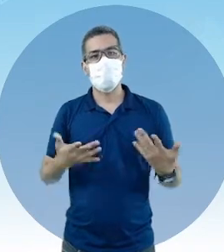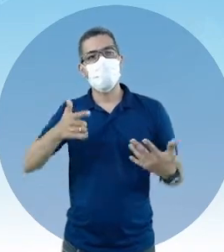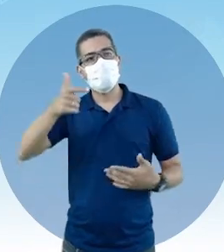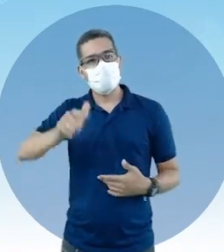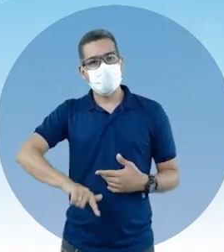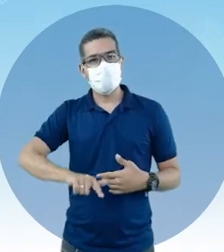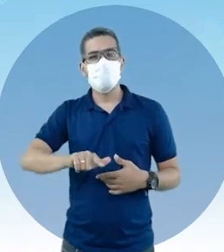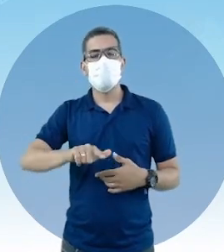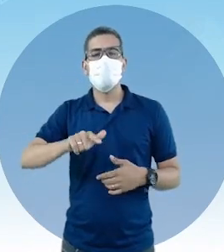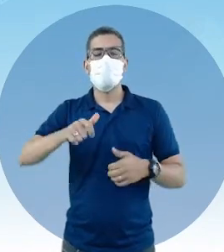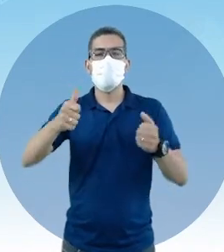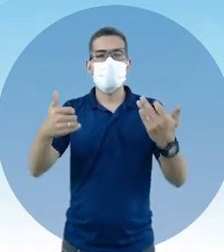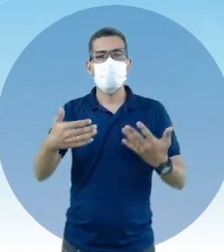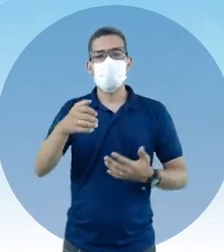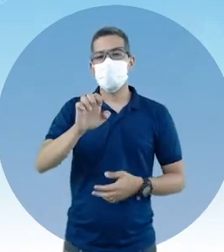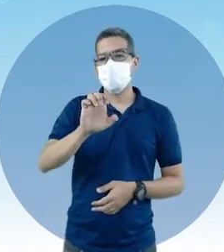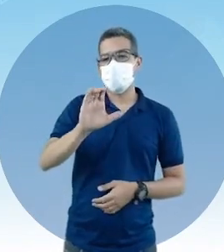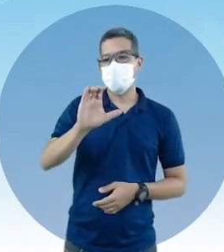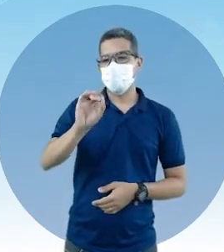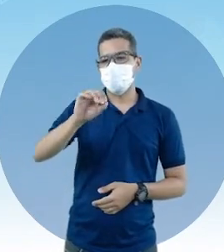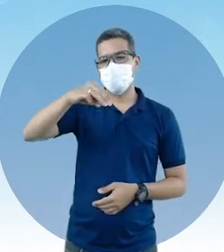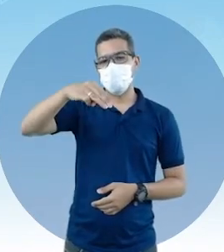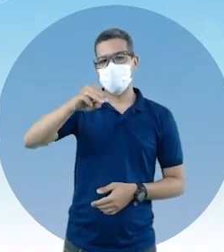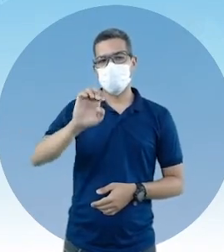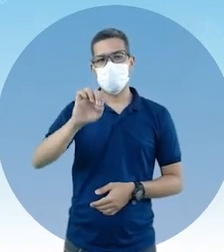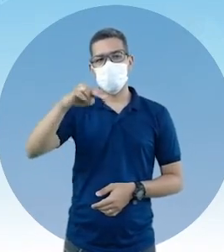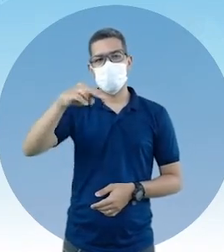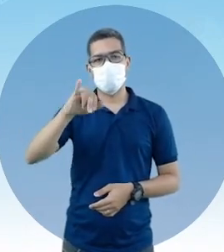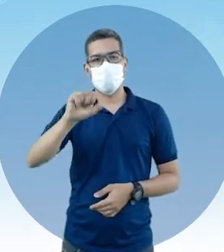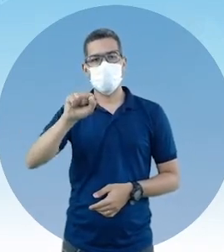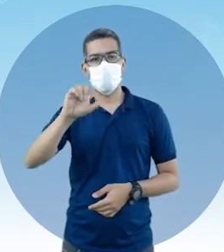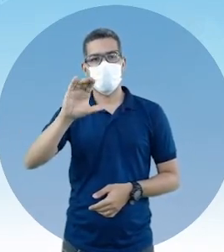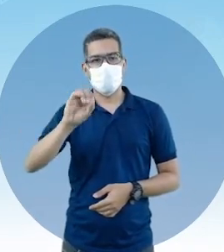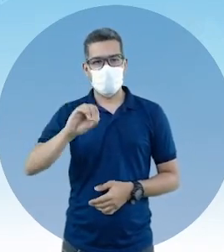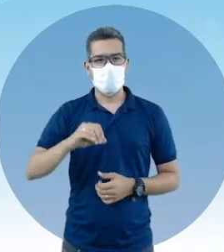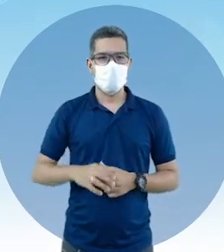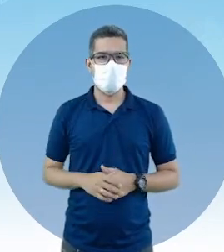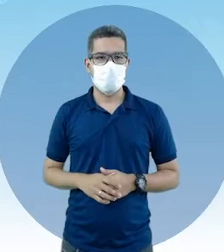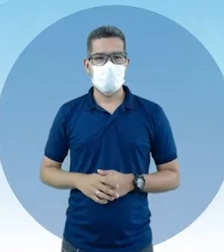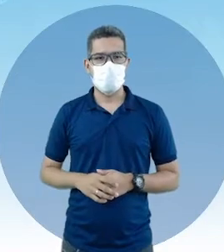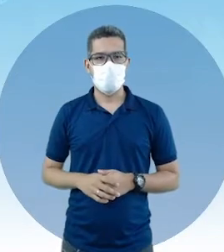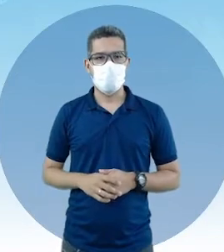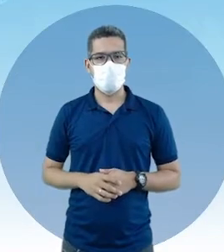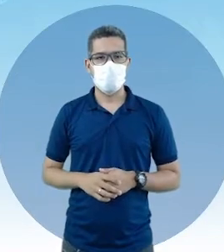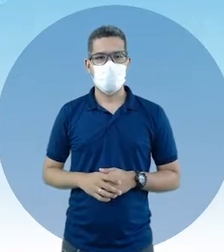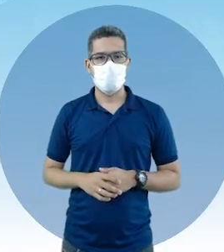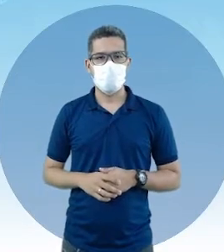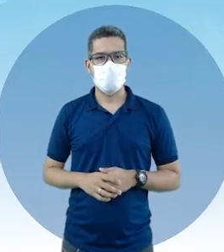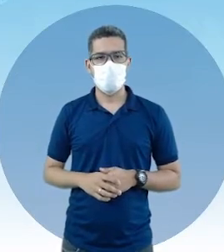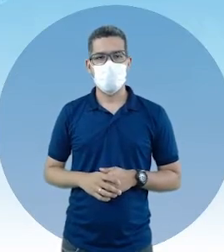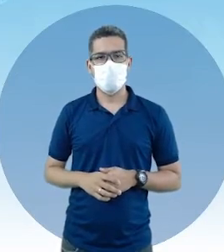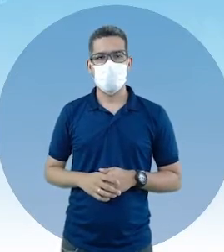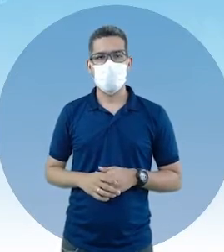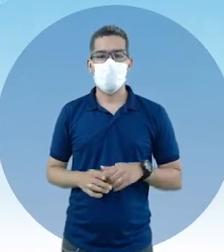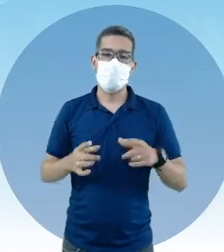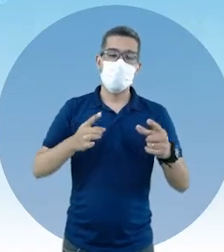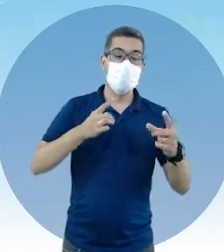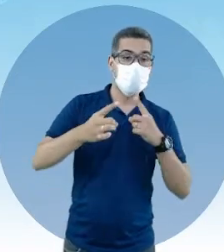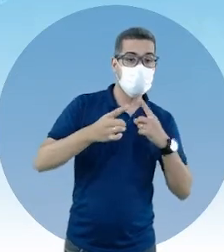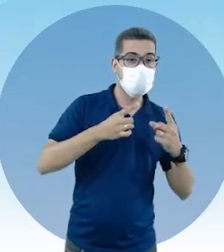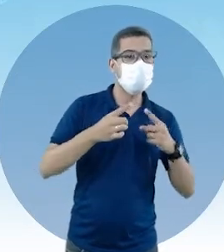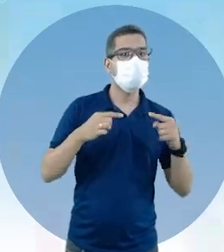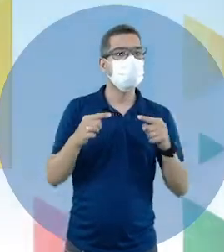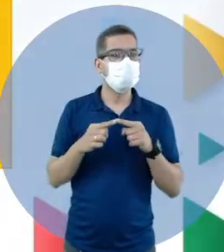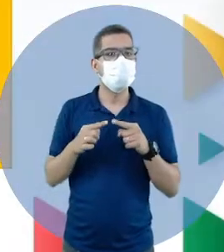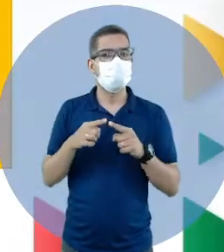do ecumenismo, certo? Lembrar mais uma vez, refletir sobre o ecumenismo, diálogo. Então aqui